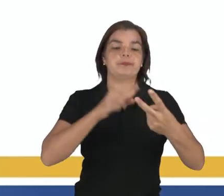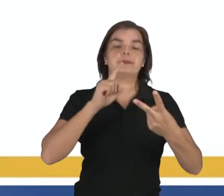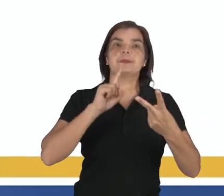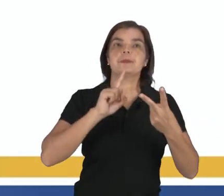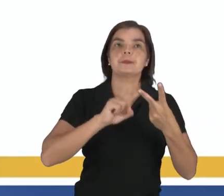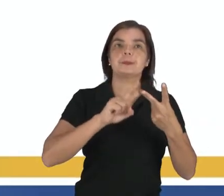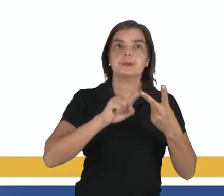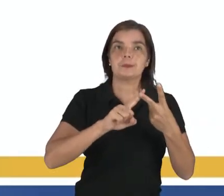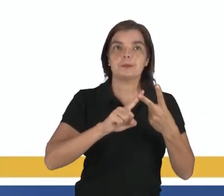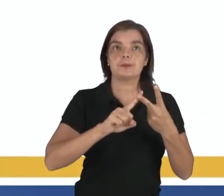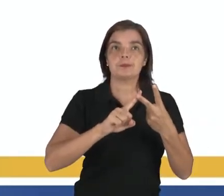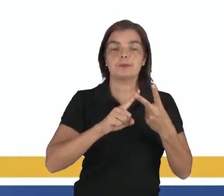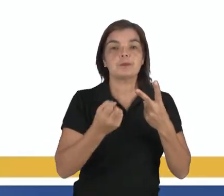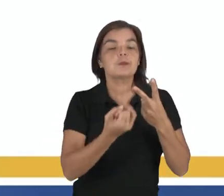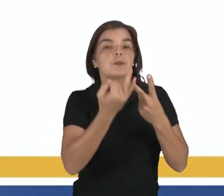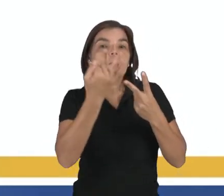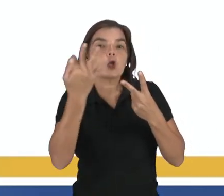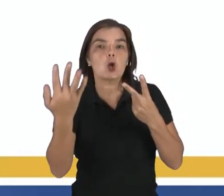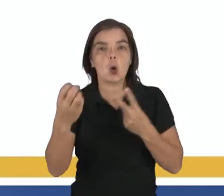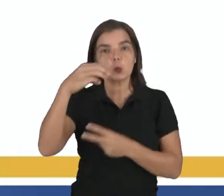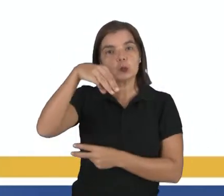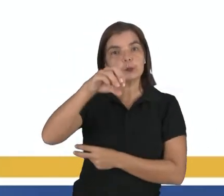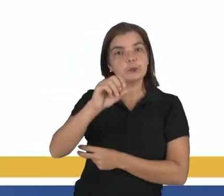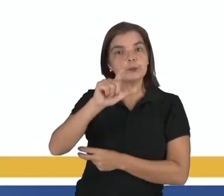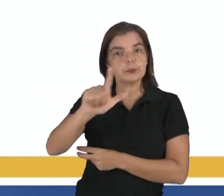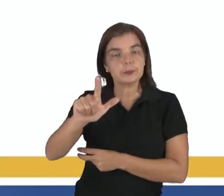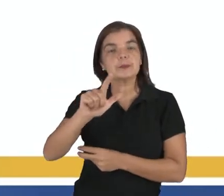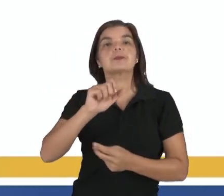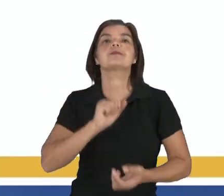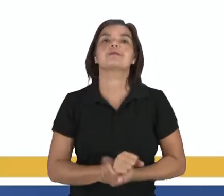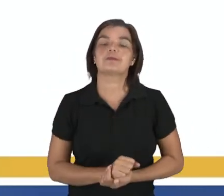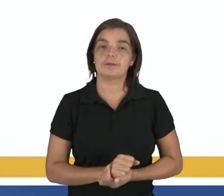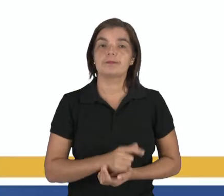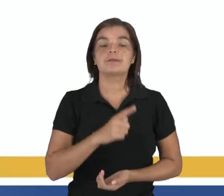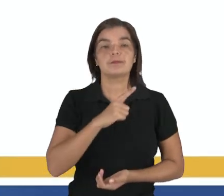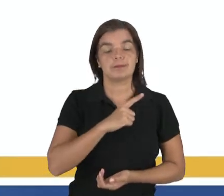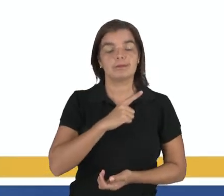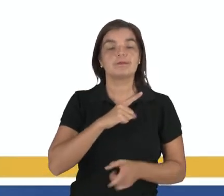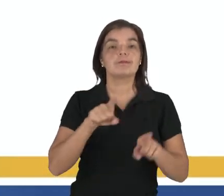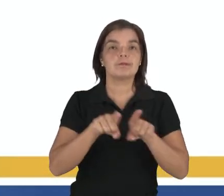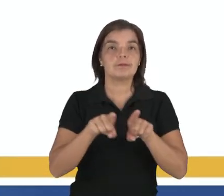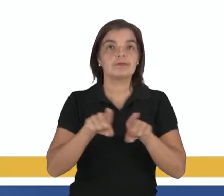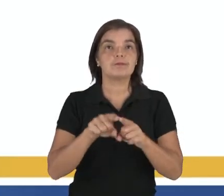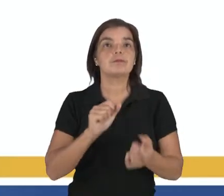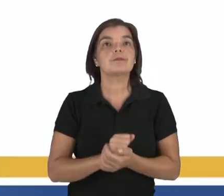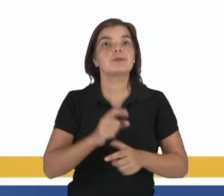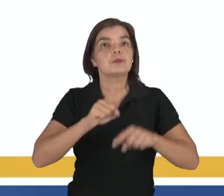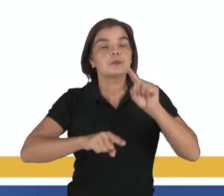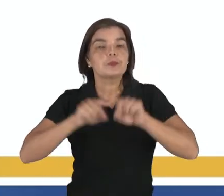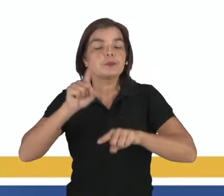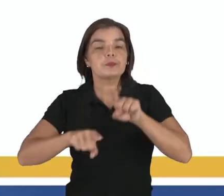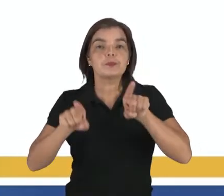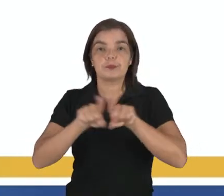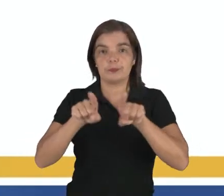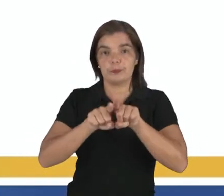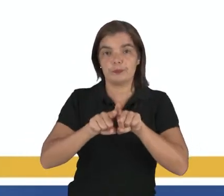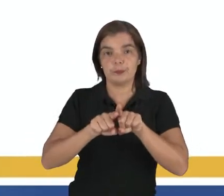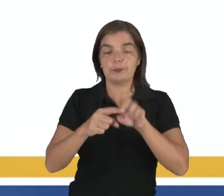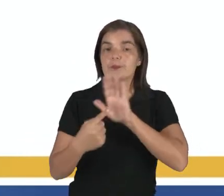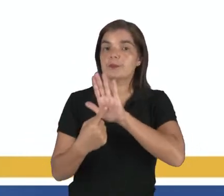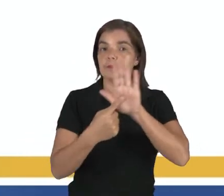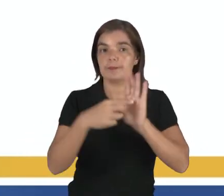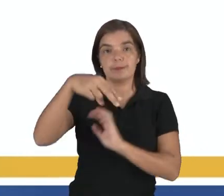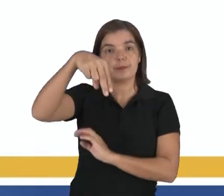átomo. Nós temos a quantidade em mols, que aí é determinar a quantidade de matéria, representado pela letra